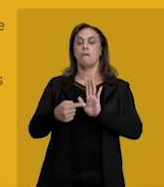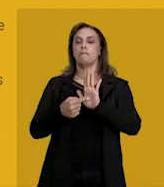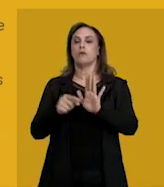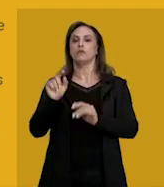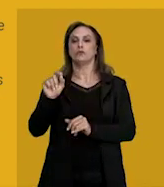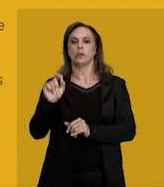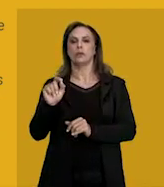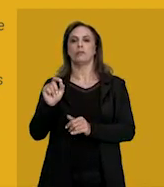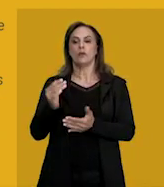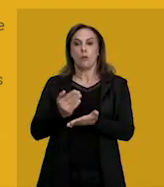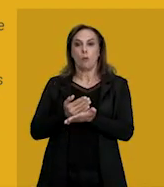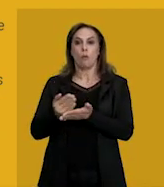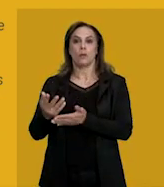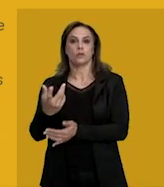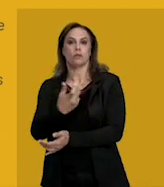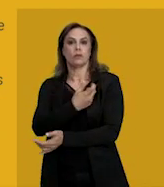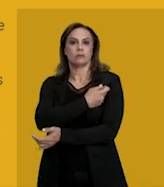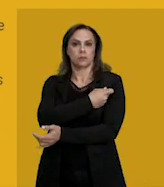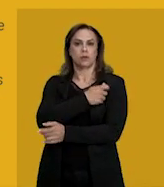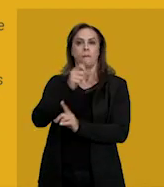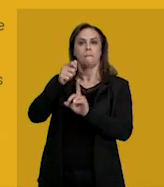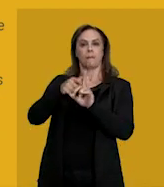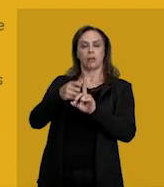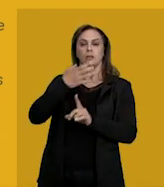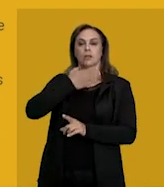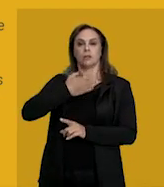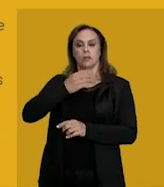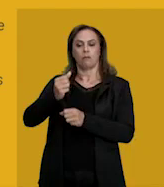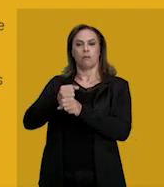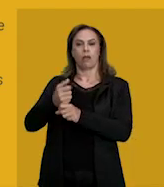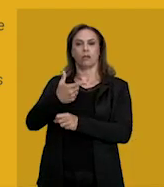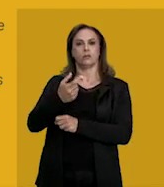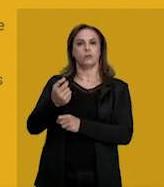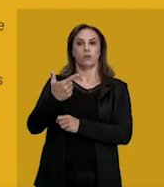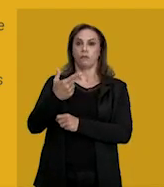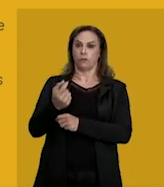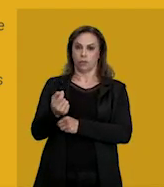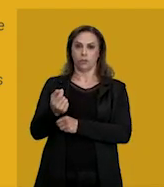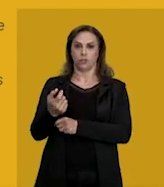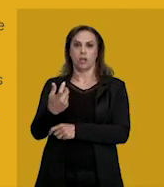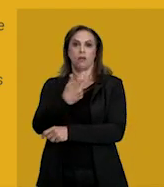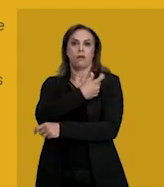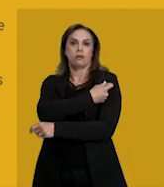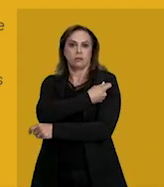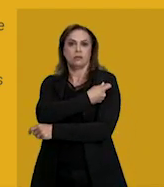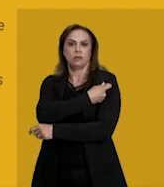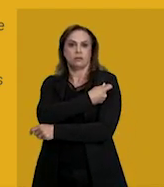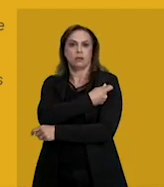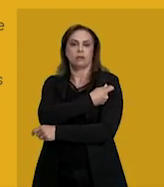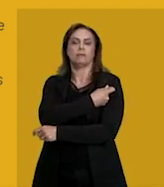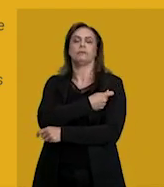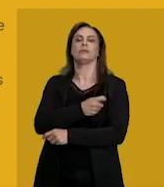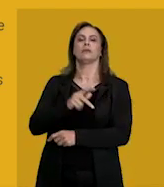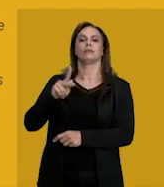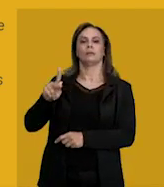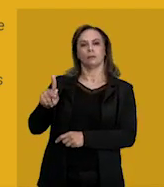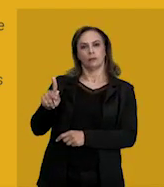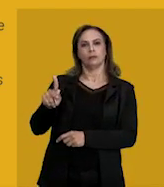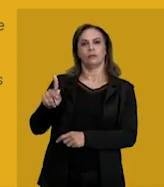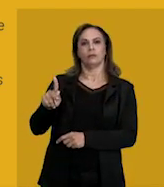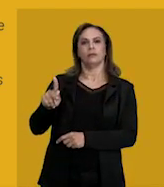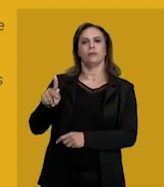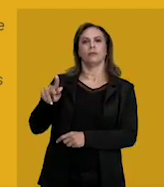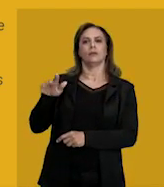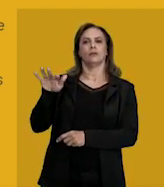de 2020 com a vacina da Pfizer e em março de 2021 iniciou com a vacina da